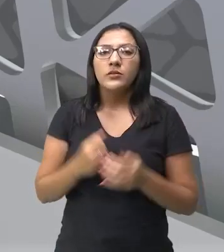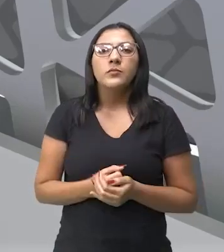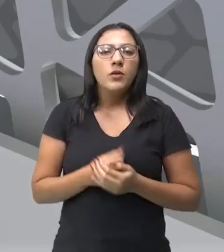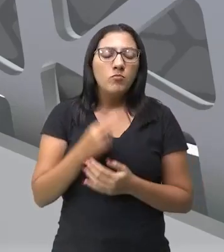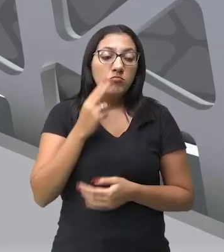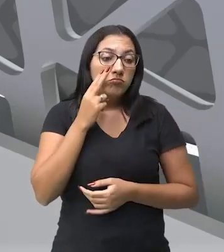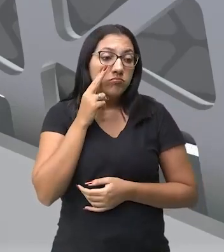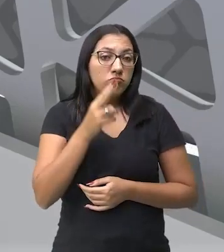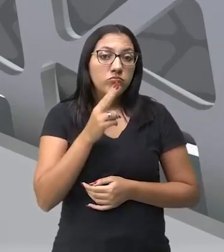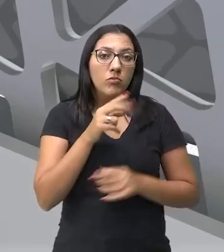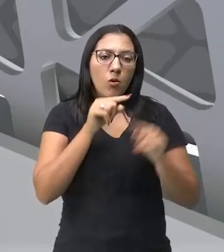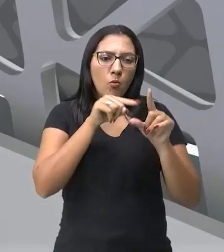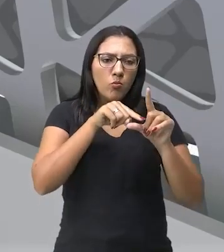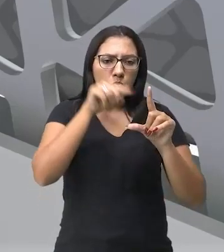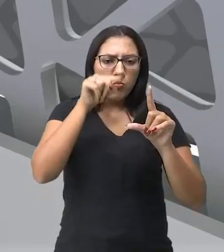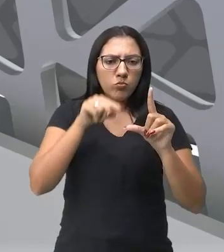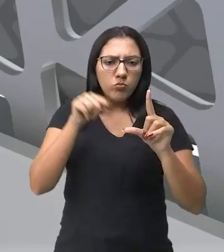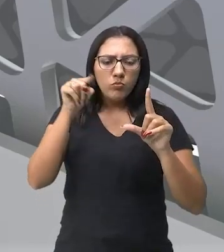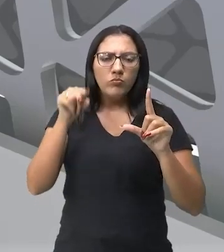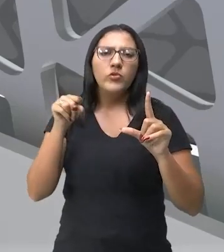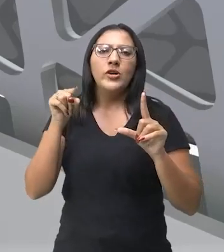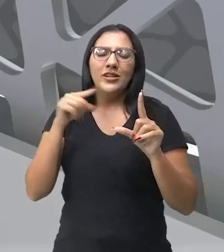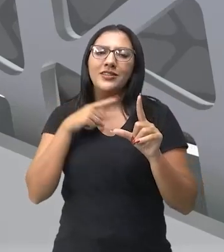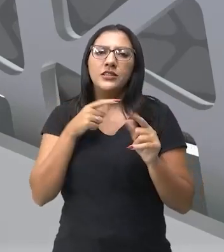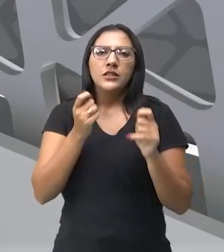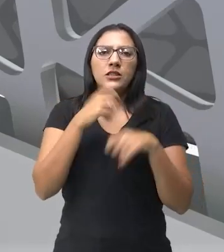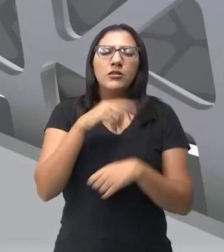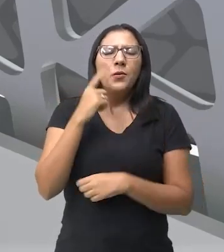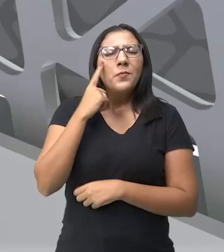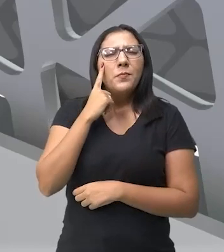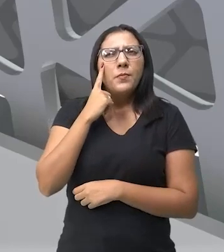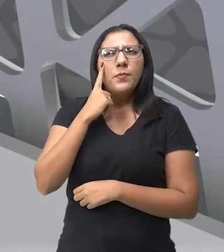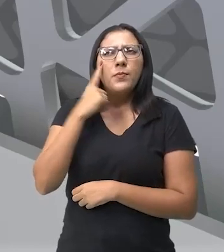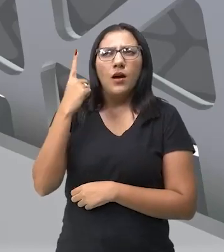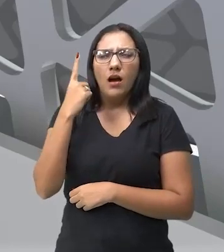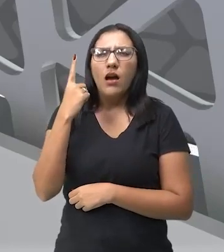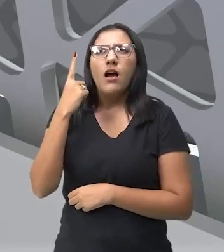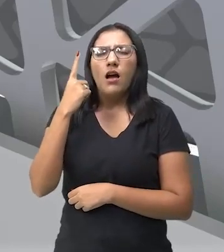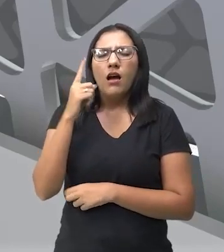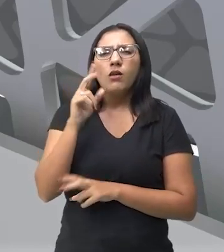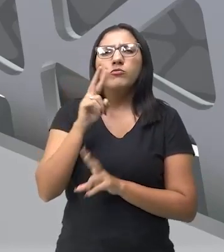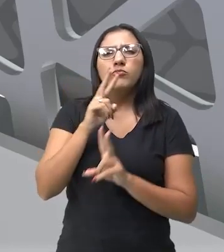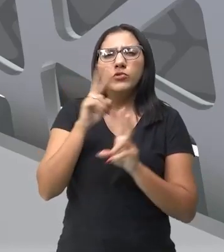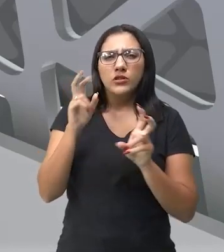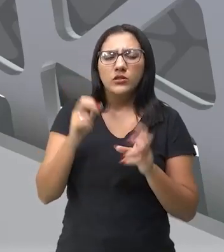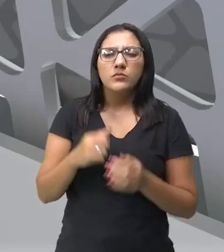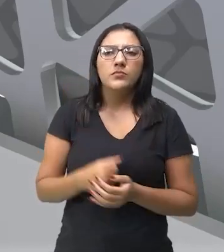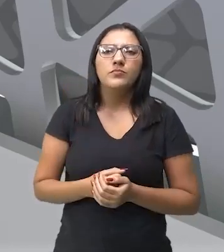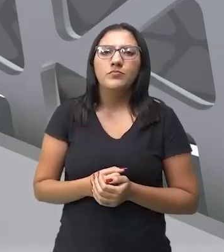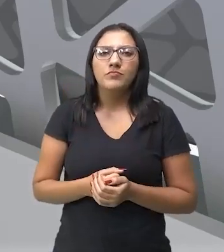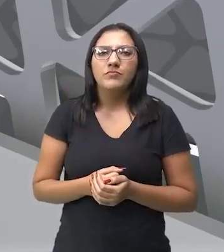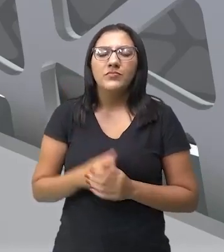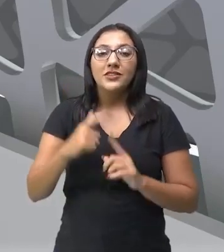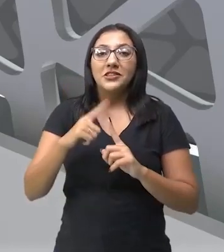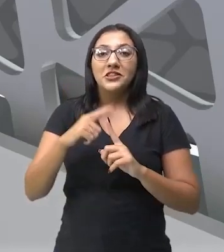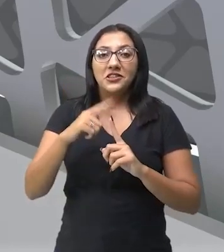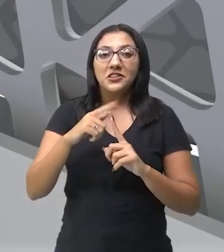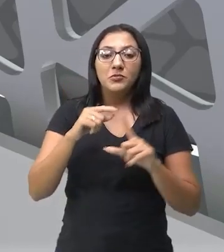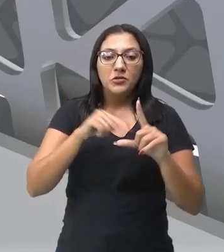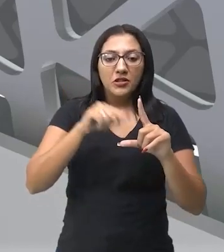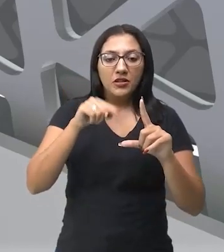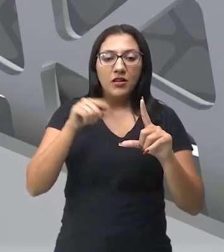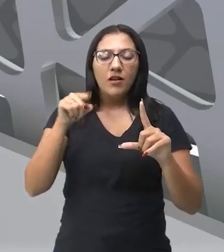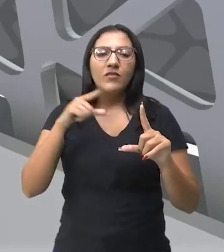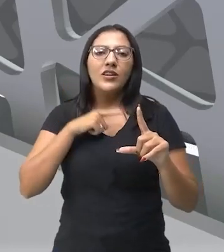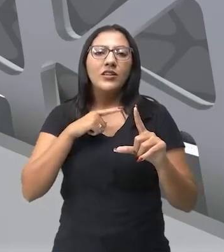esse gráfico, eu já consigo tecer um tipo de interpretação. Esse tipo de gráfico que a gente viu aqui, ele